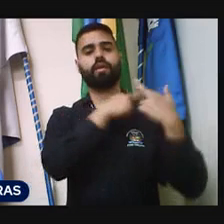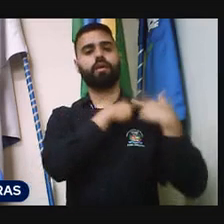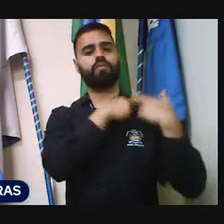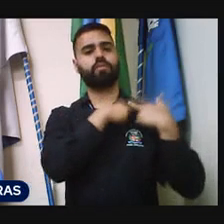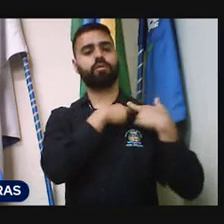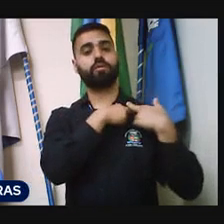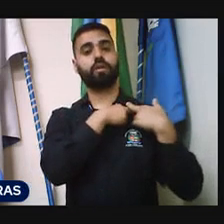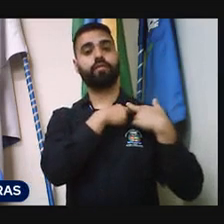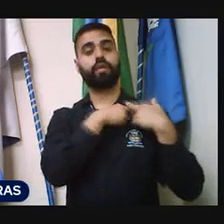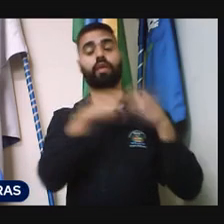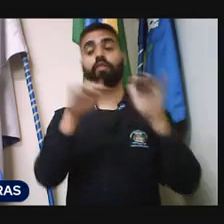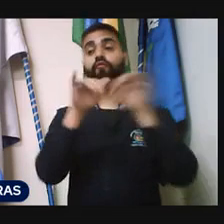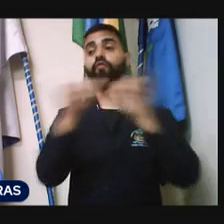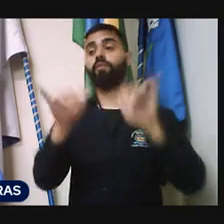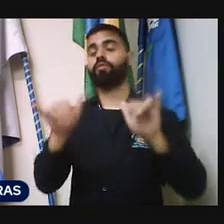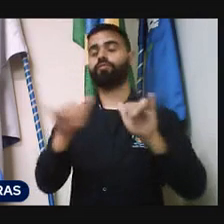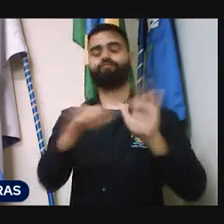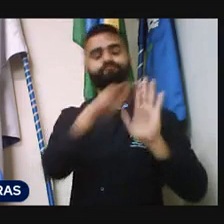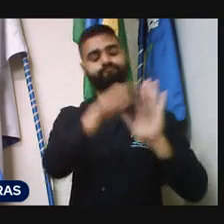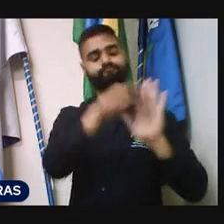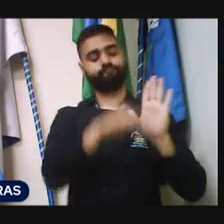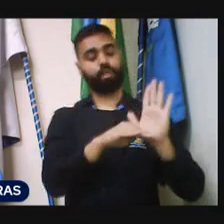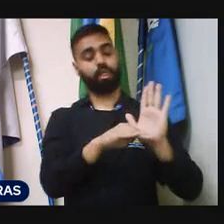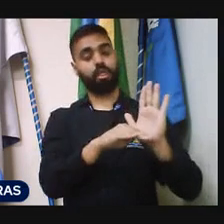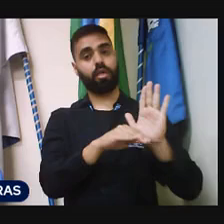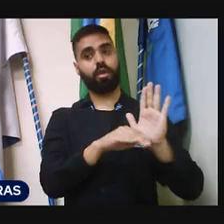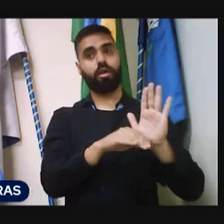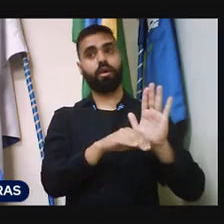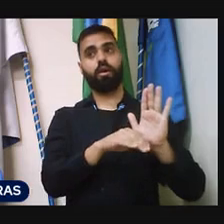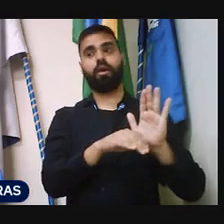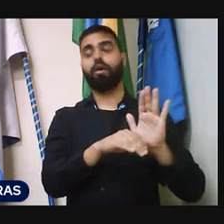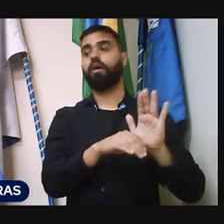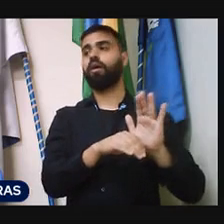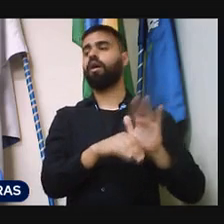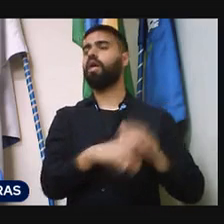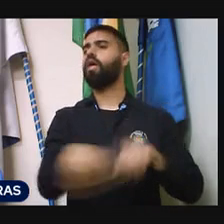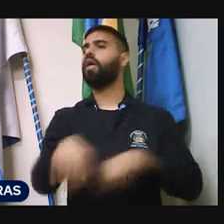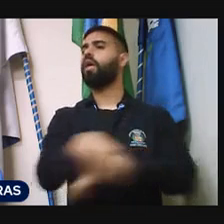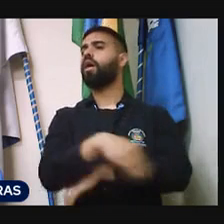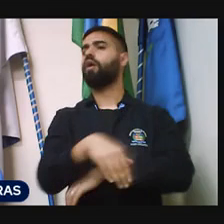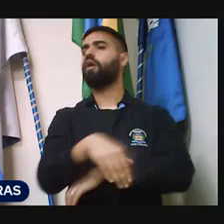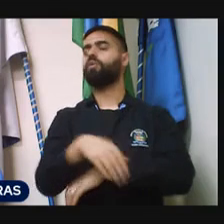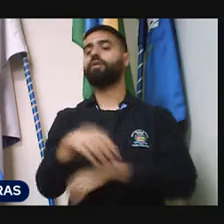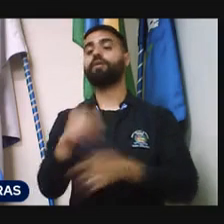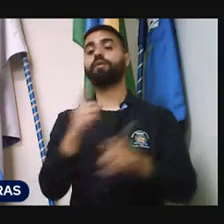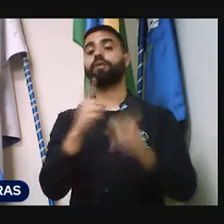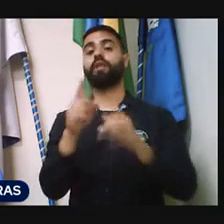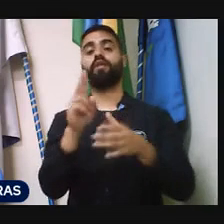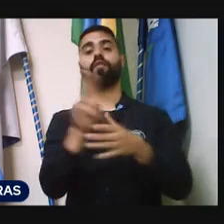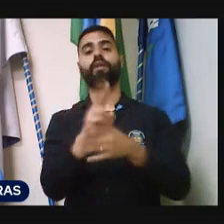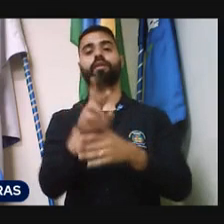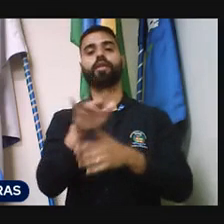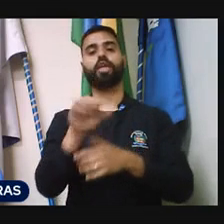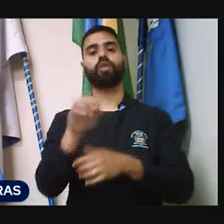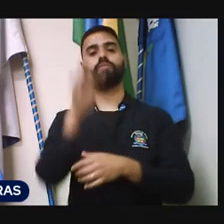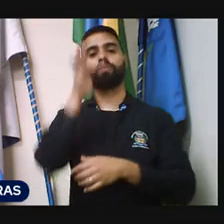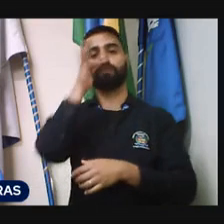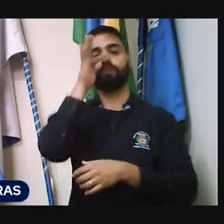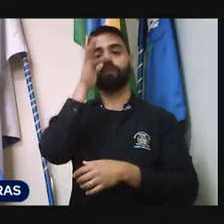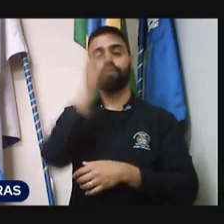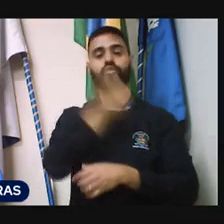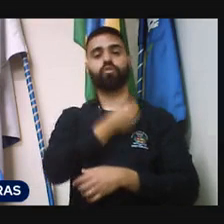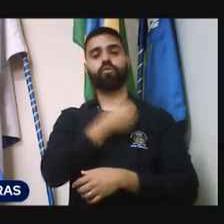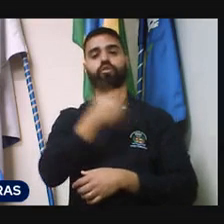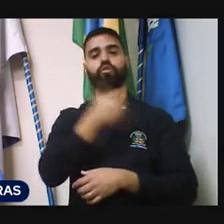as seguintes informações detalhadas referentes ao endereço Estrada valendo a Rio das Flores número